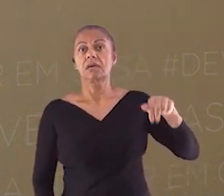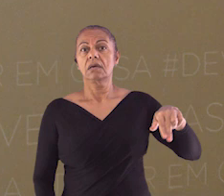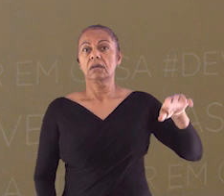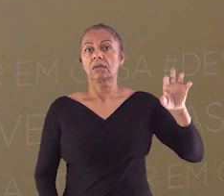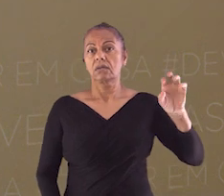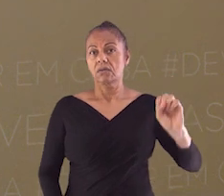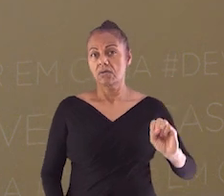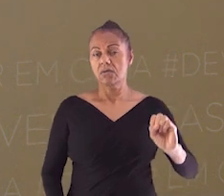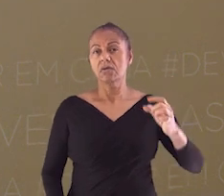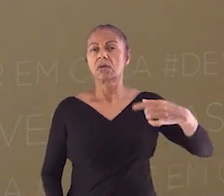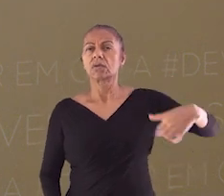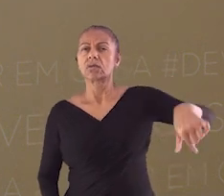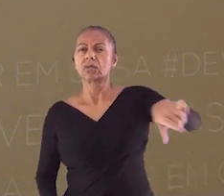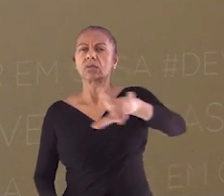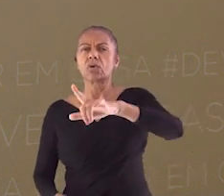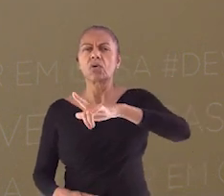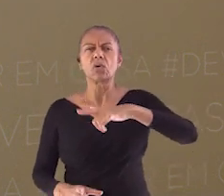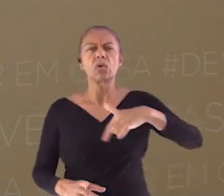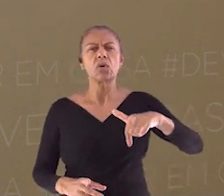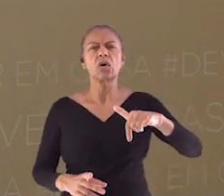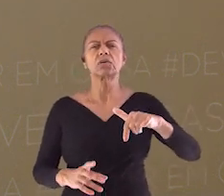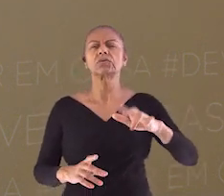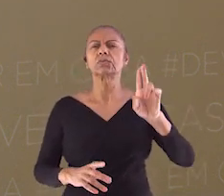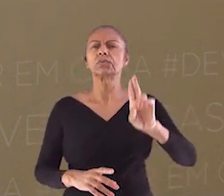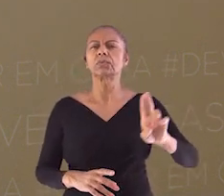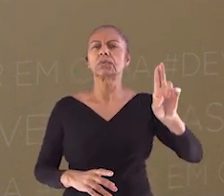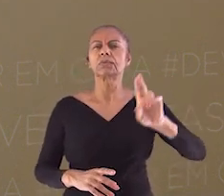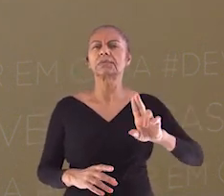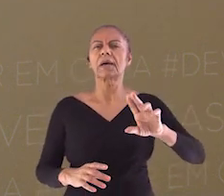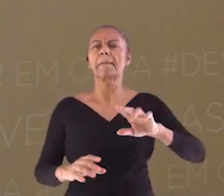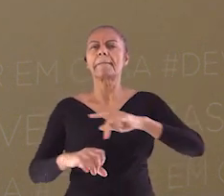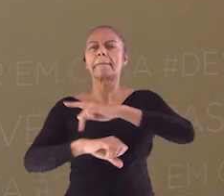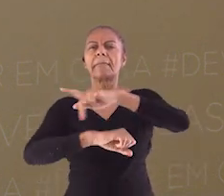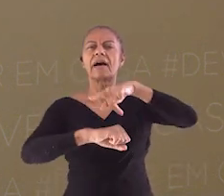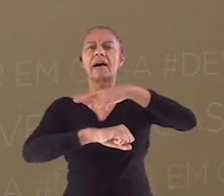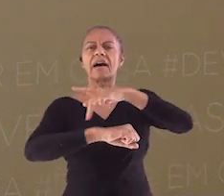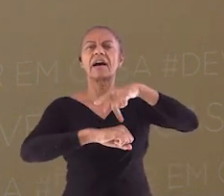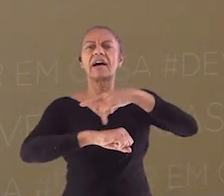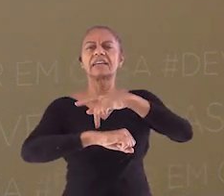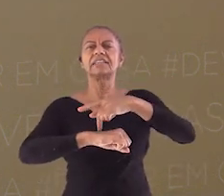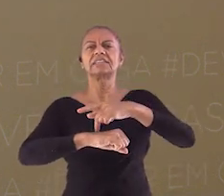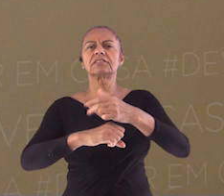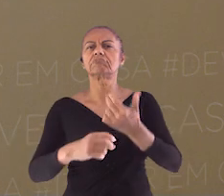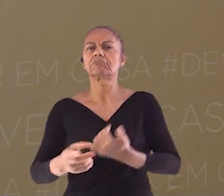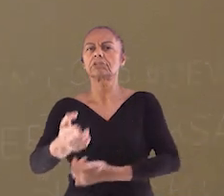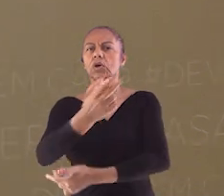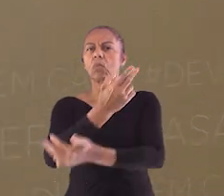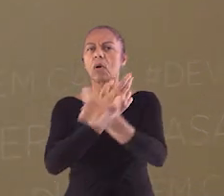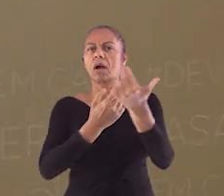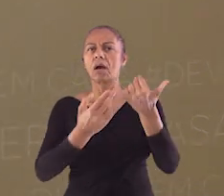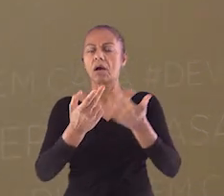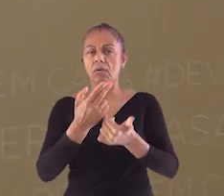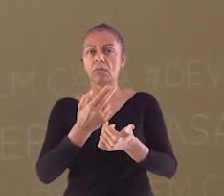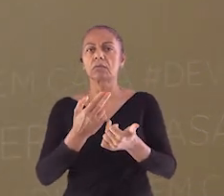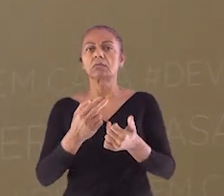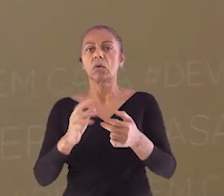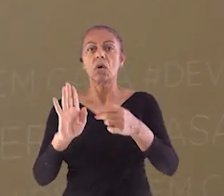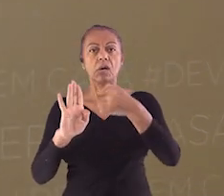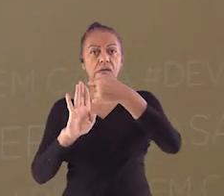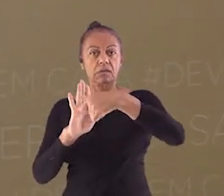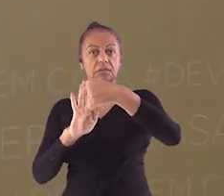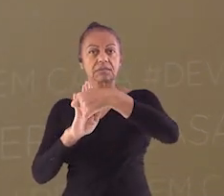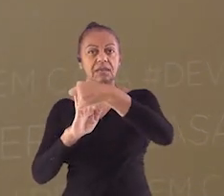os países fazem o uso da mesma contagem de tempo, seguindo este calendário. No entanto,